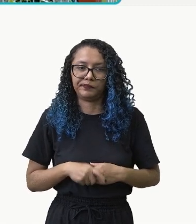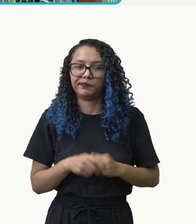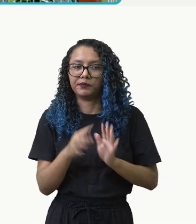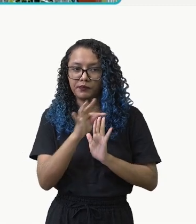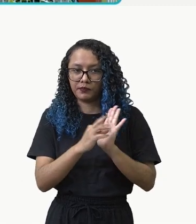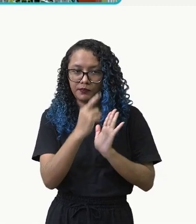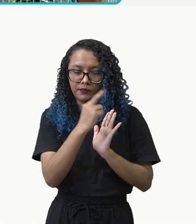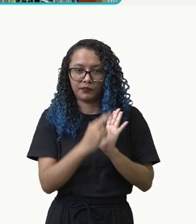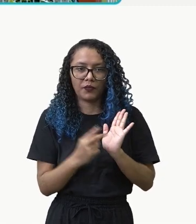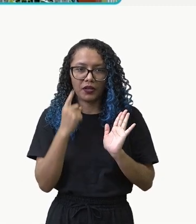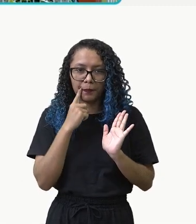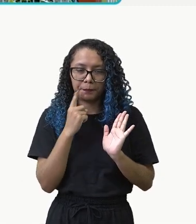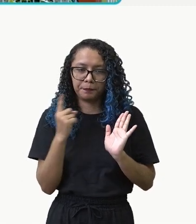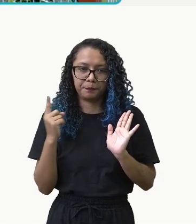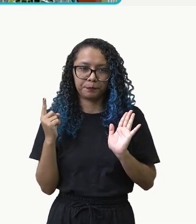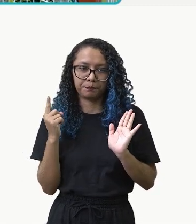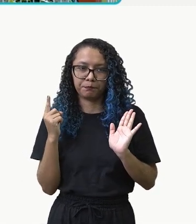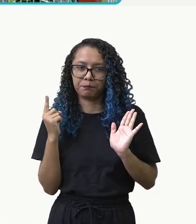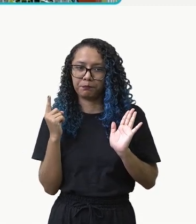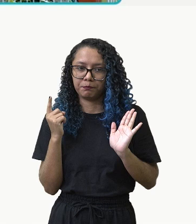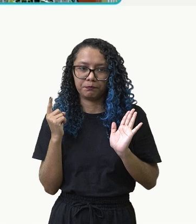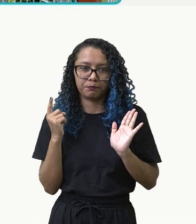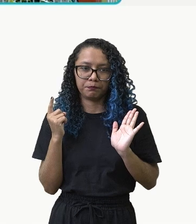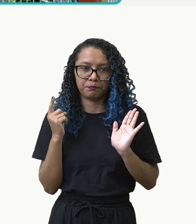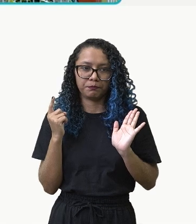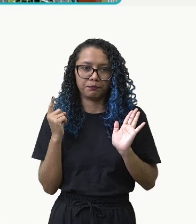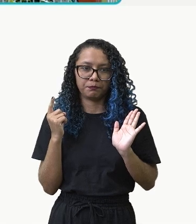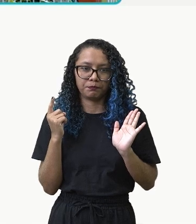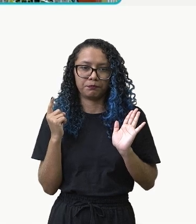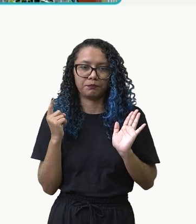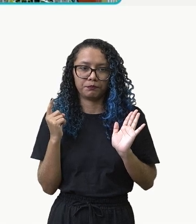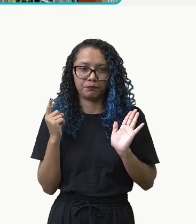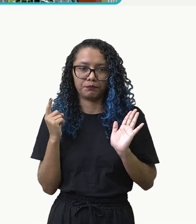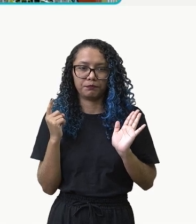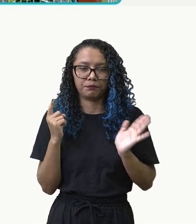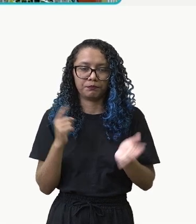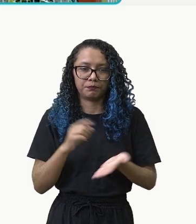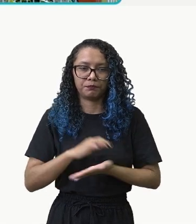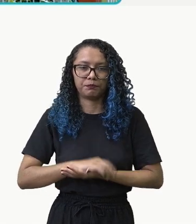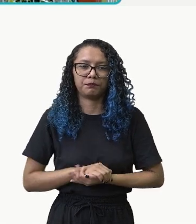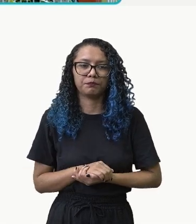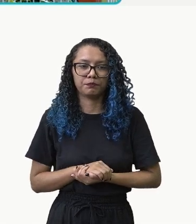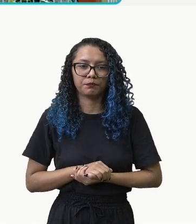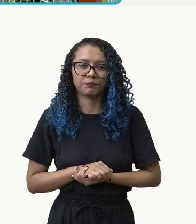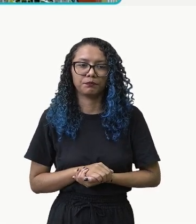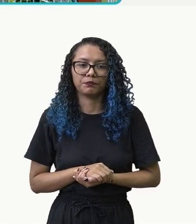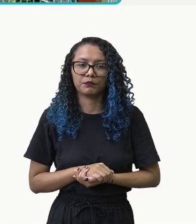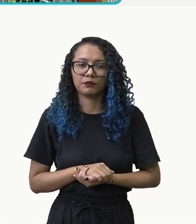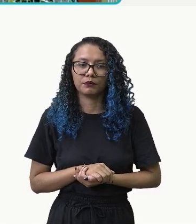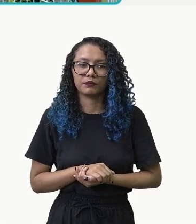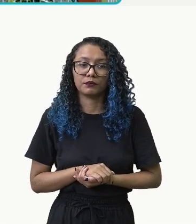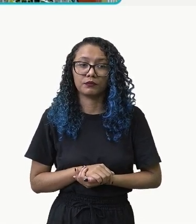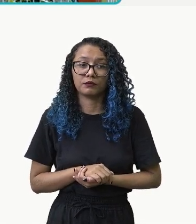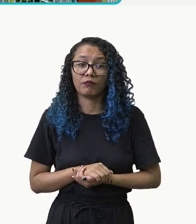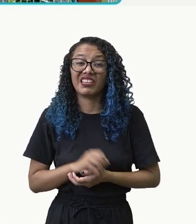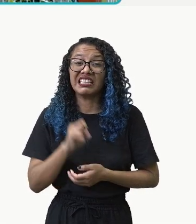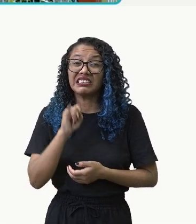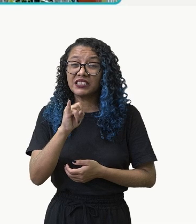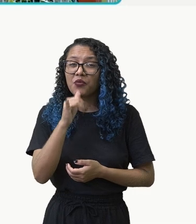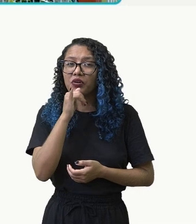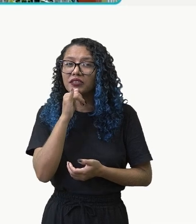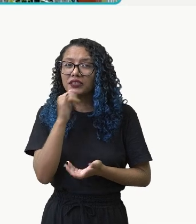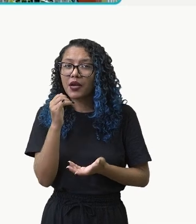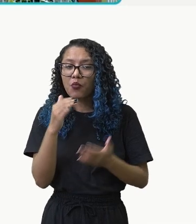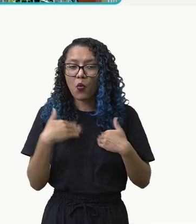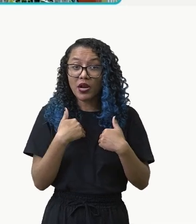é sempre Bueno pensar que vivimos em Cadena el umou sempre necessitando del outro se não há determinado tipo de